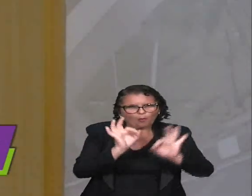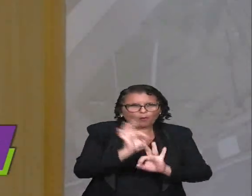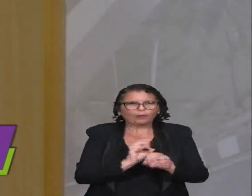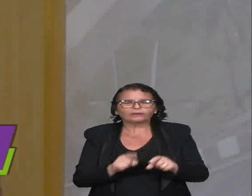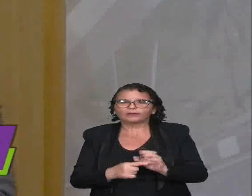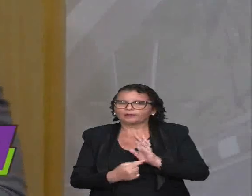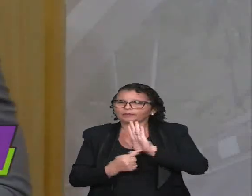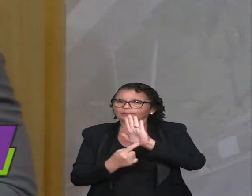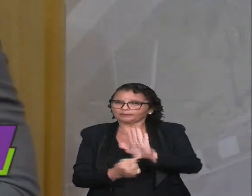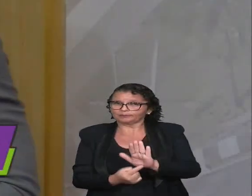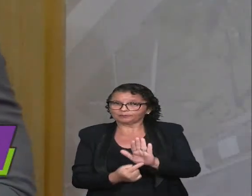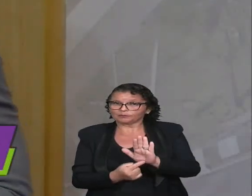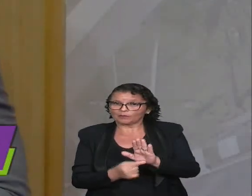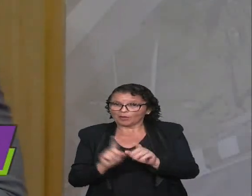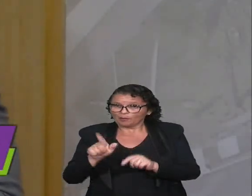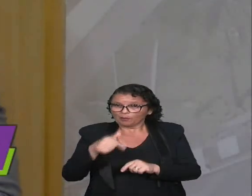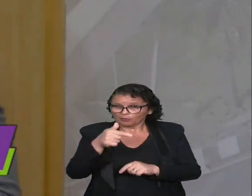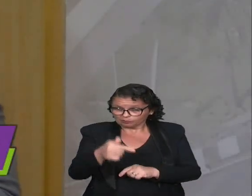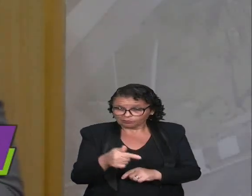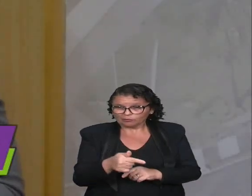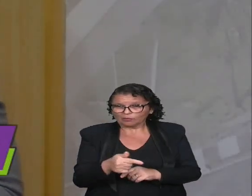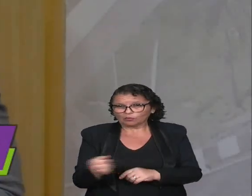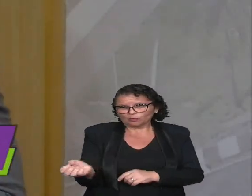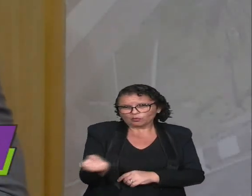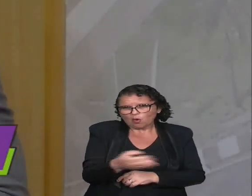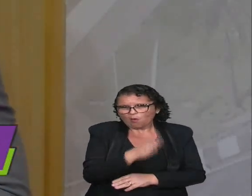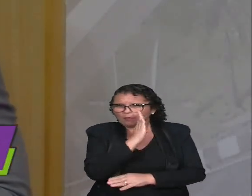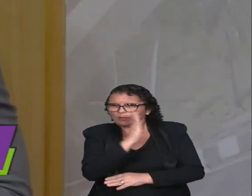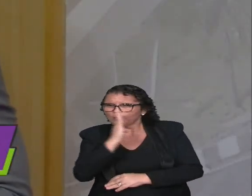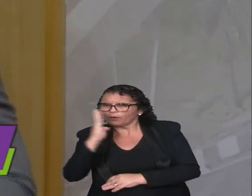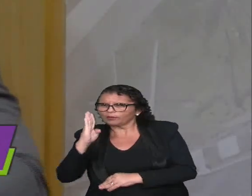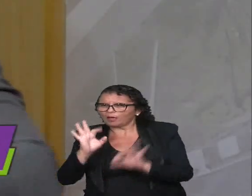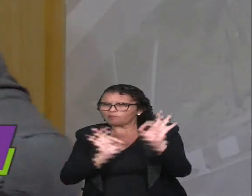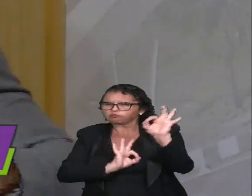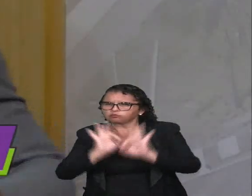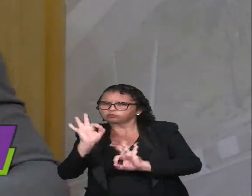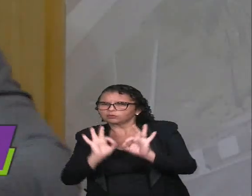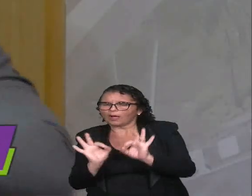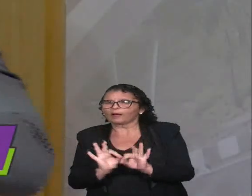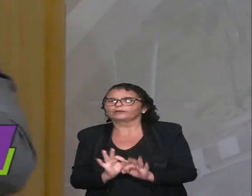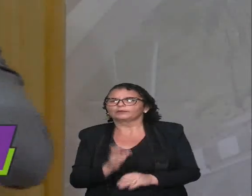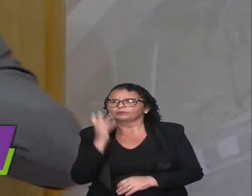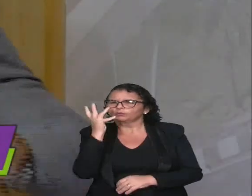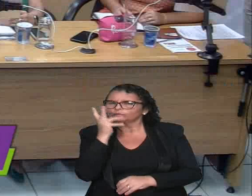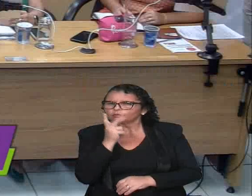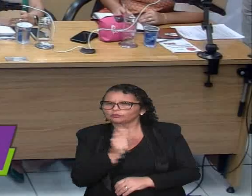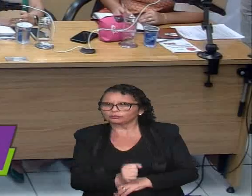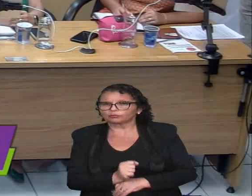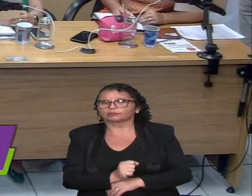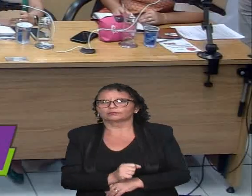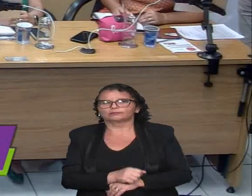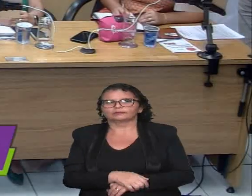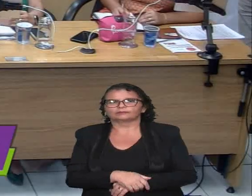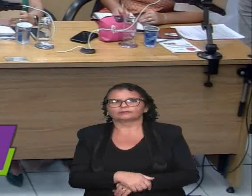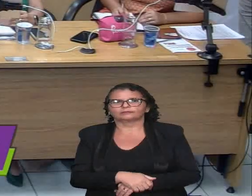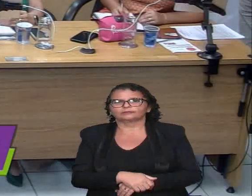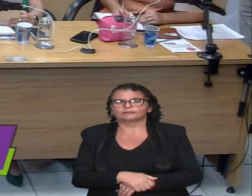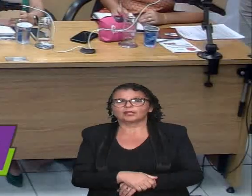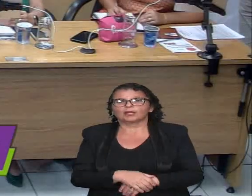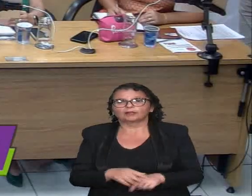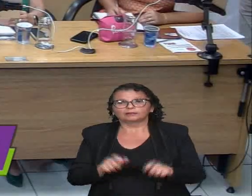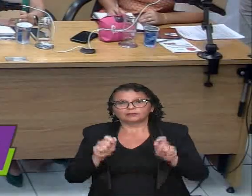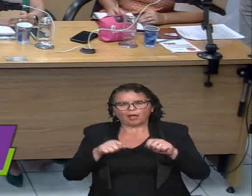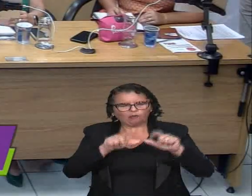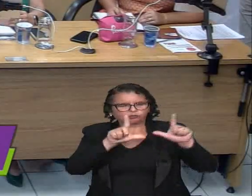entregar nesse próximo ciclo uma nova biblioteca na questão estrutural eh de